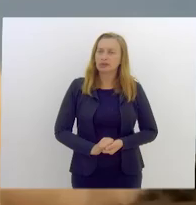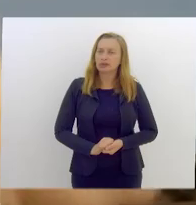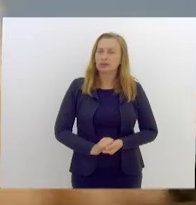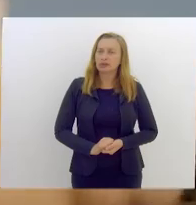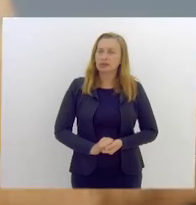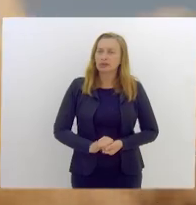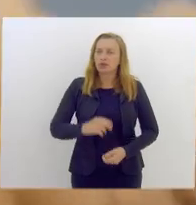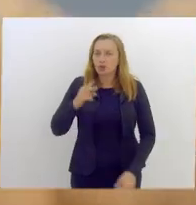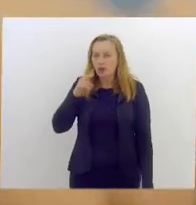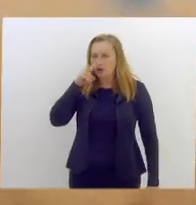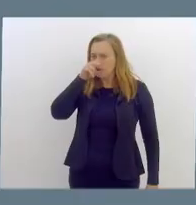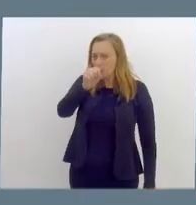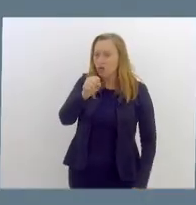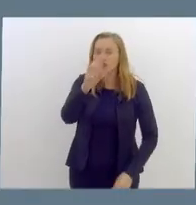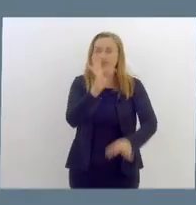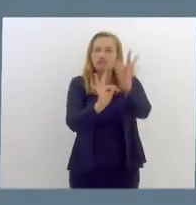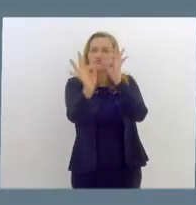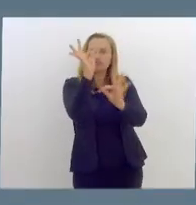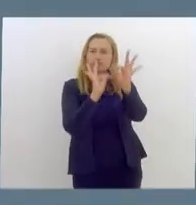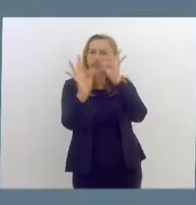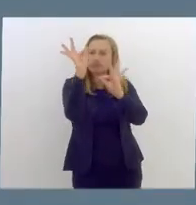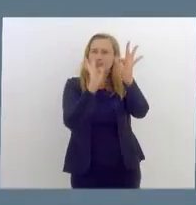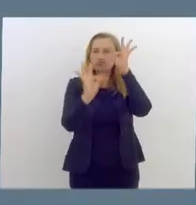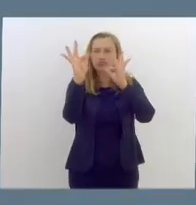Uma força de tecnologia,